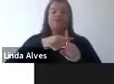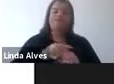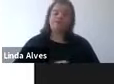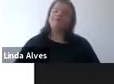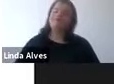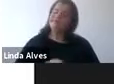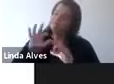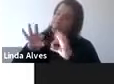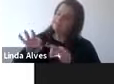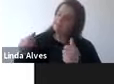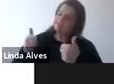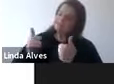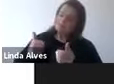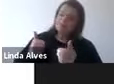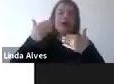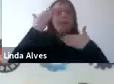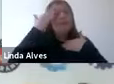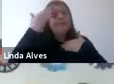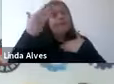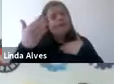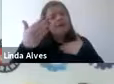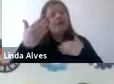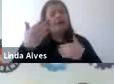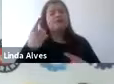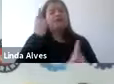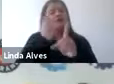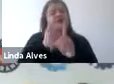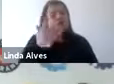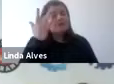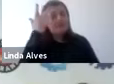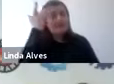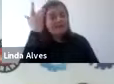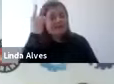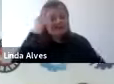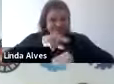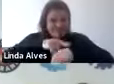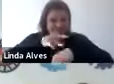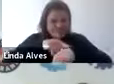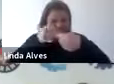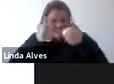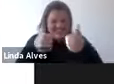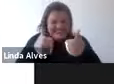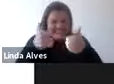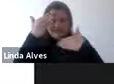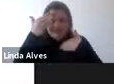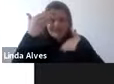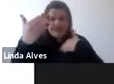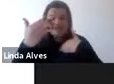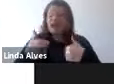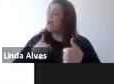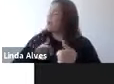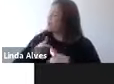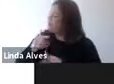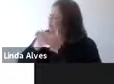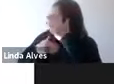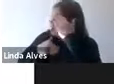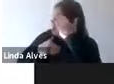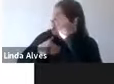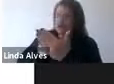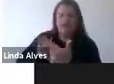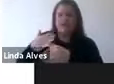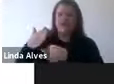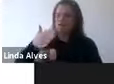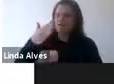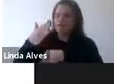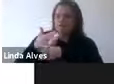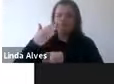com certeza. Doutor, muito obrigada e nos encontramos amanhã no mesmo horário. Obrigado pela participação. Não tem problema, Gisele. Eu que agradeço a participação